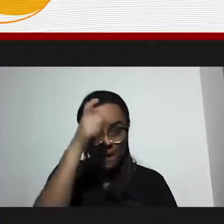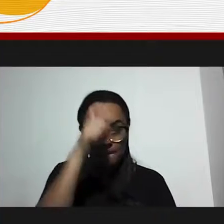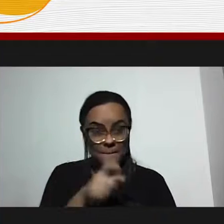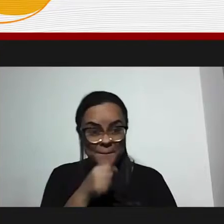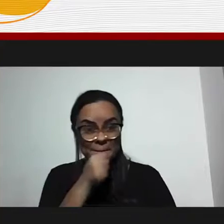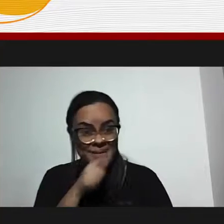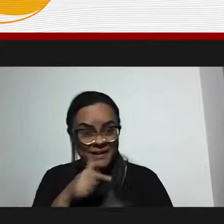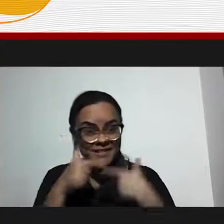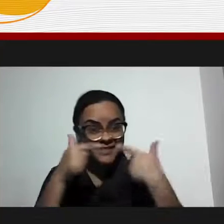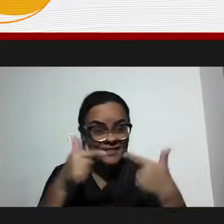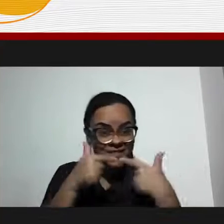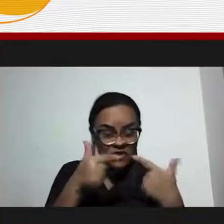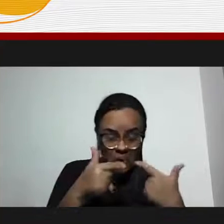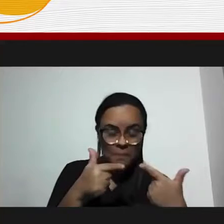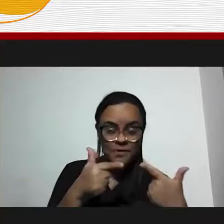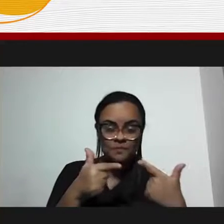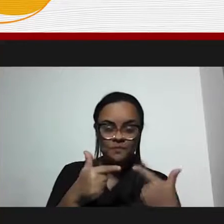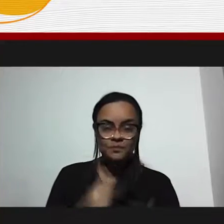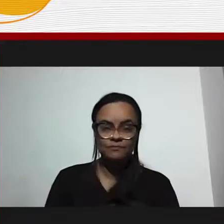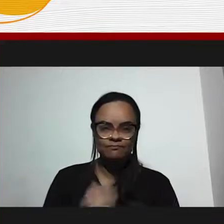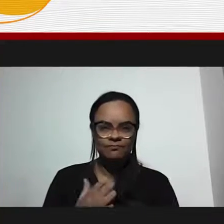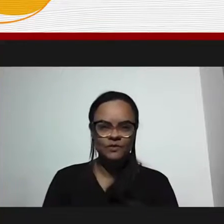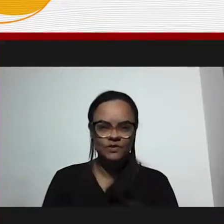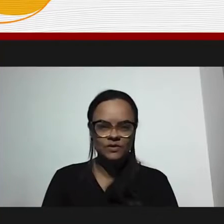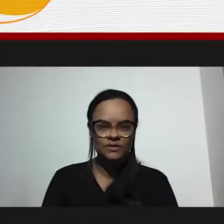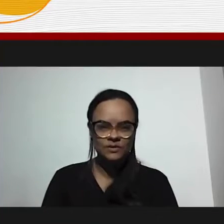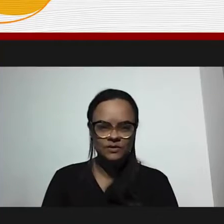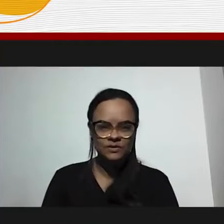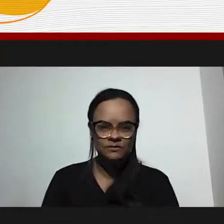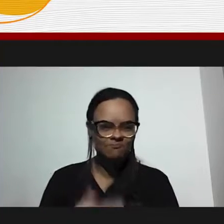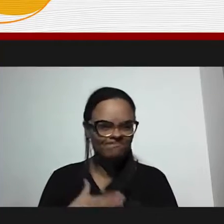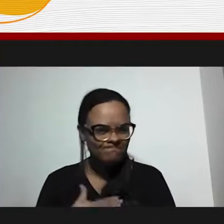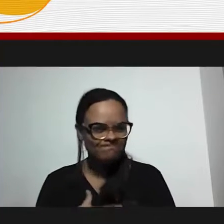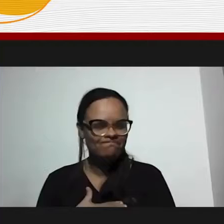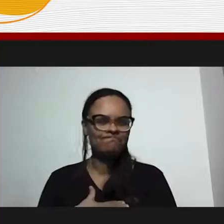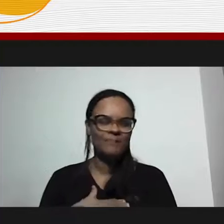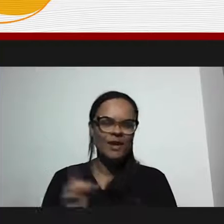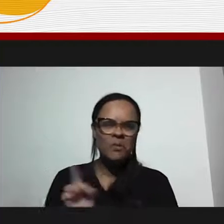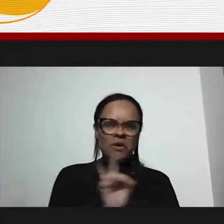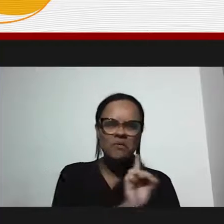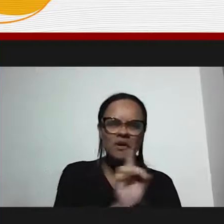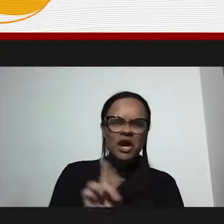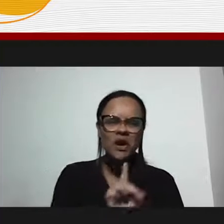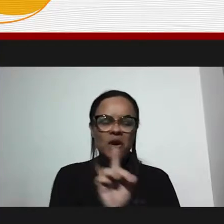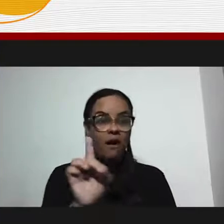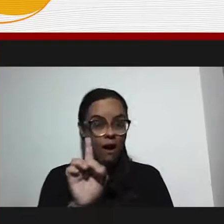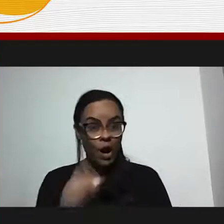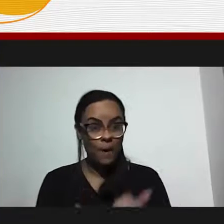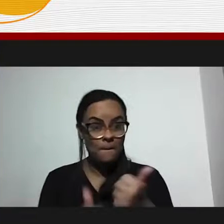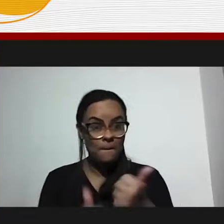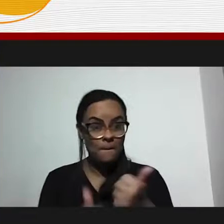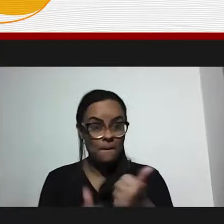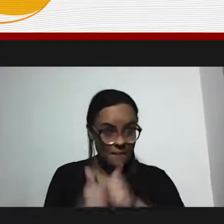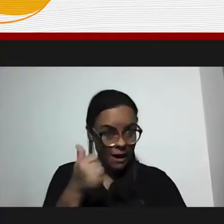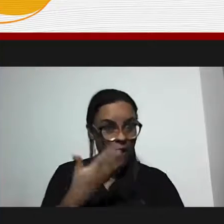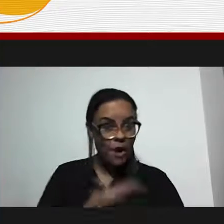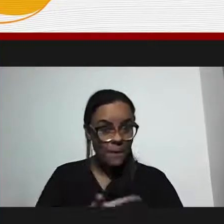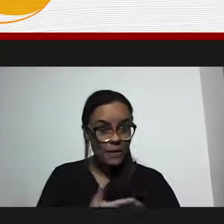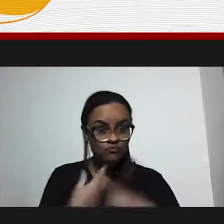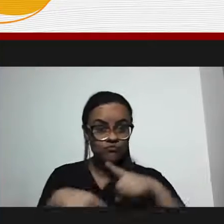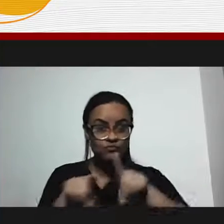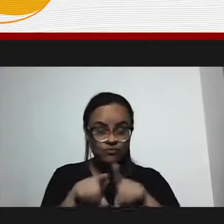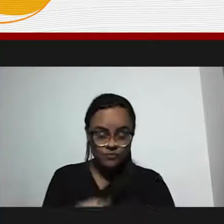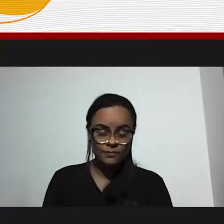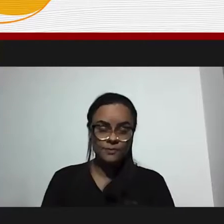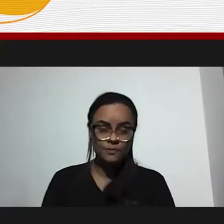bem-humorada, essa pessoa que entrona, né, que gostava de entrar em todos os lugares, eu jogava bola com os meus amigos. E eu